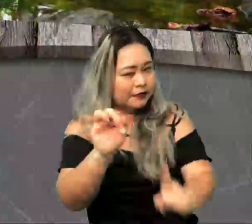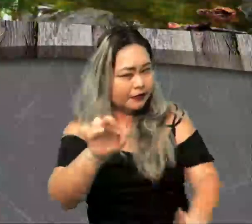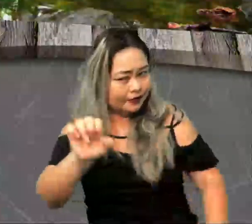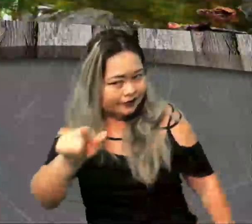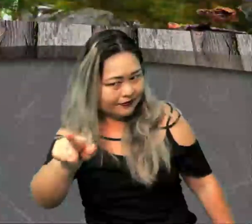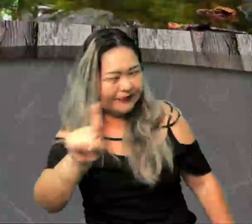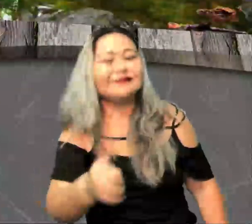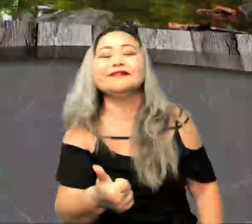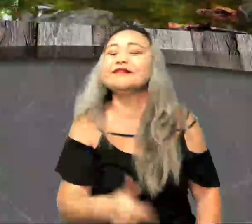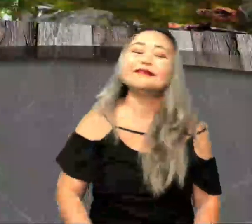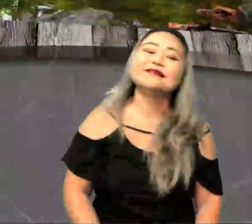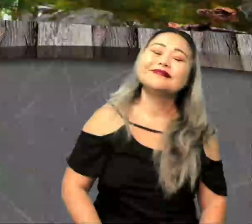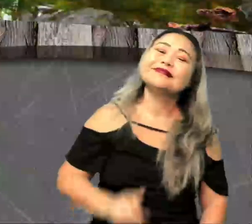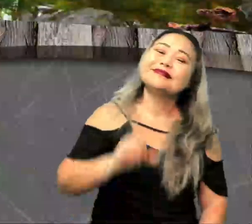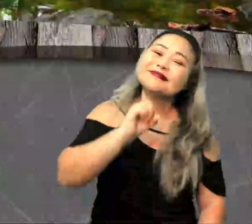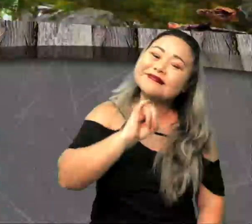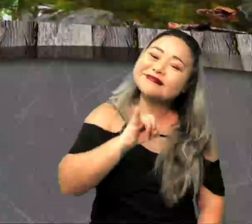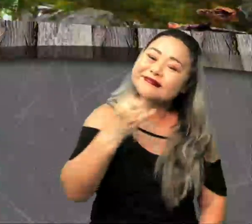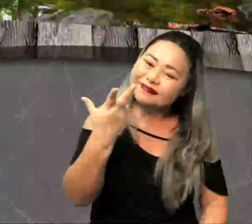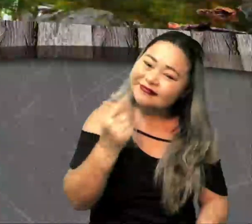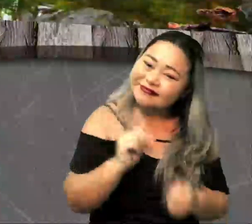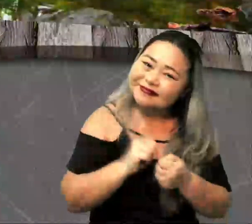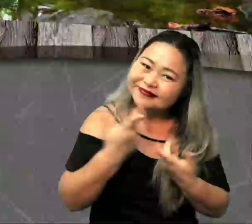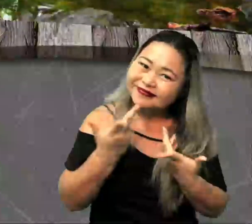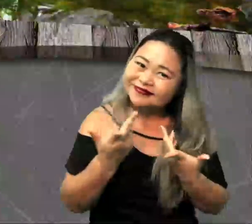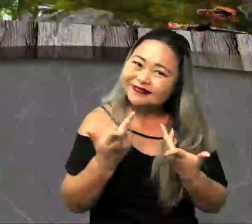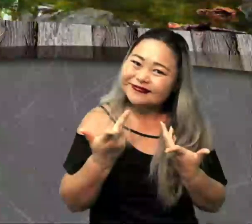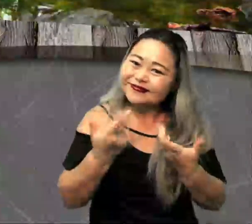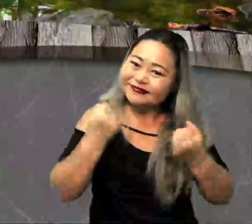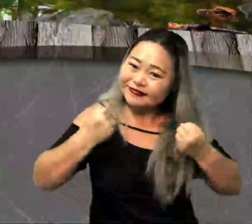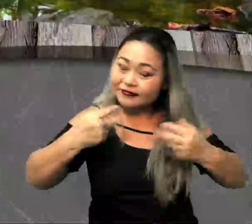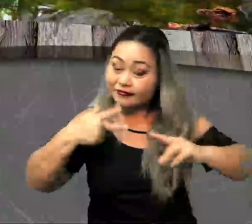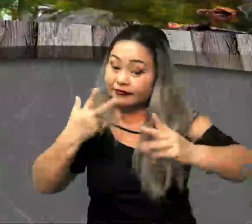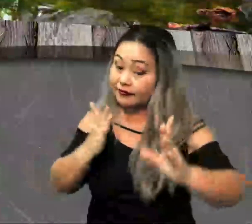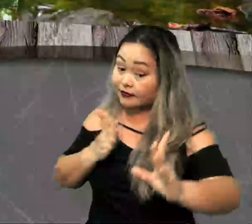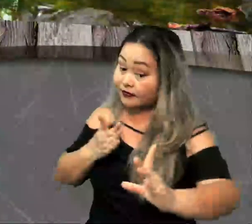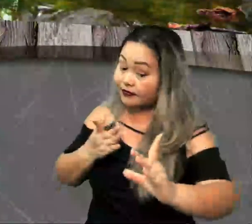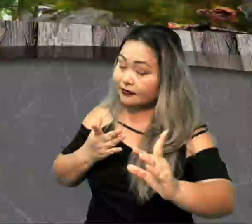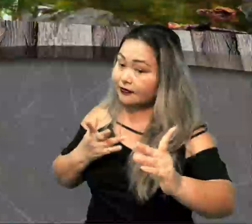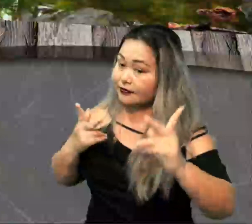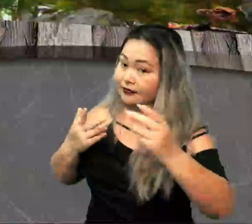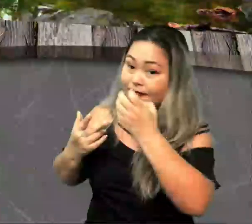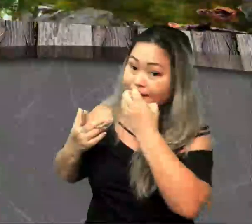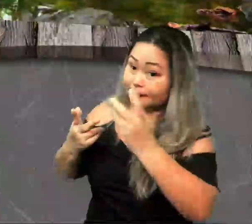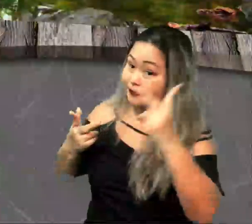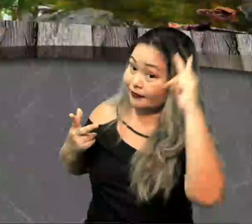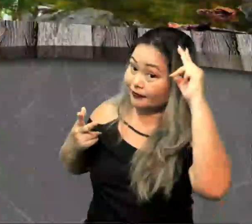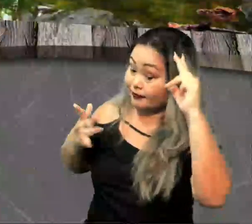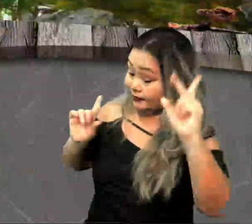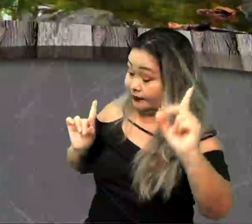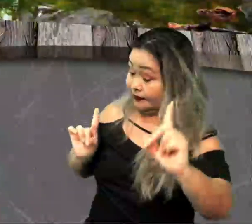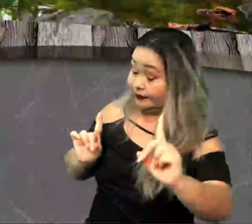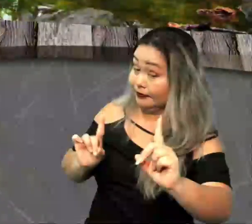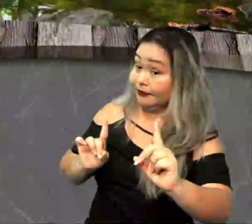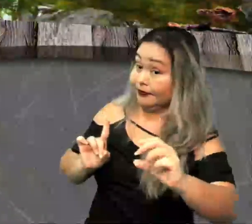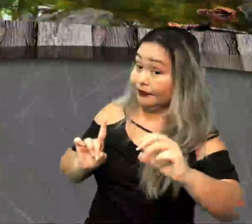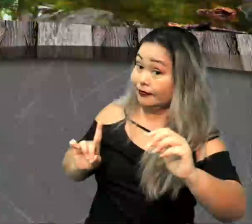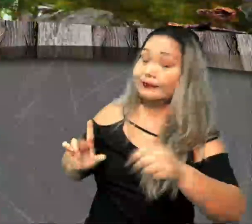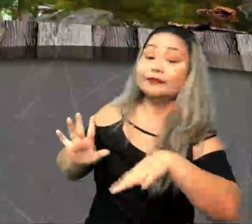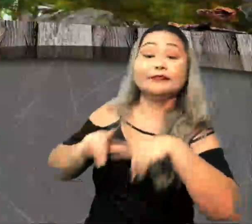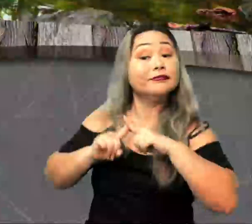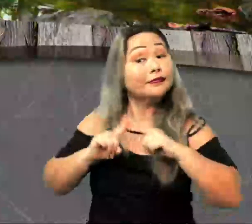ó. Se você topar esse encontro aí, vai ser complicado, tá?